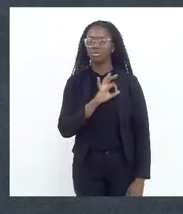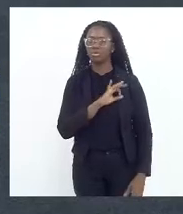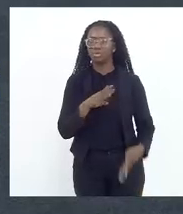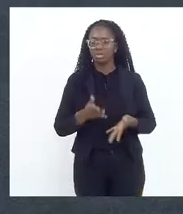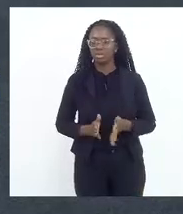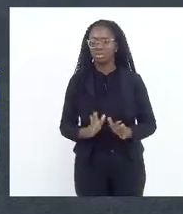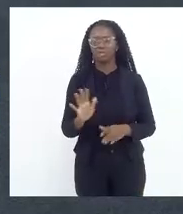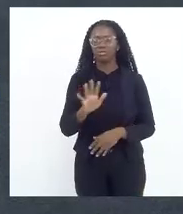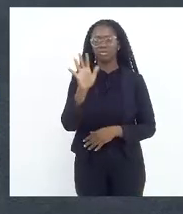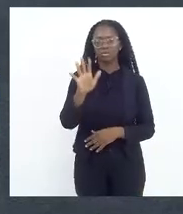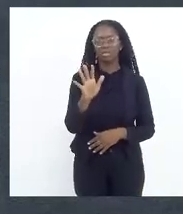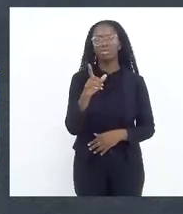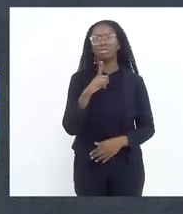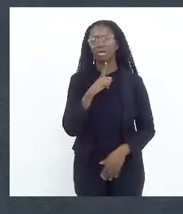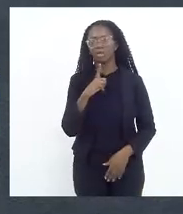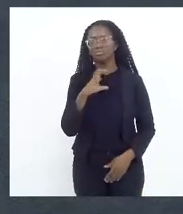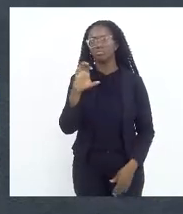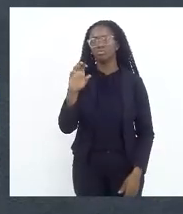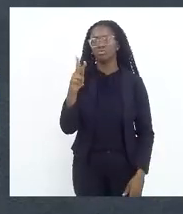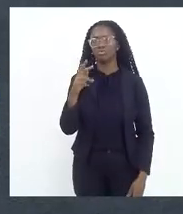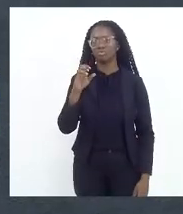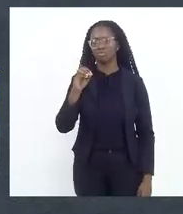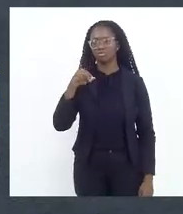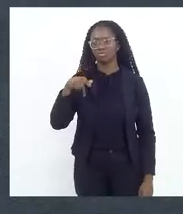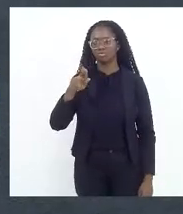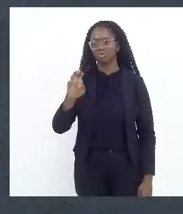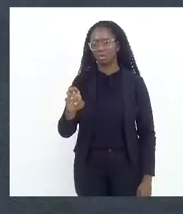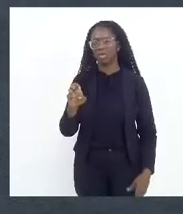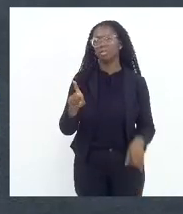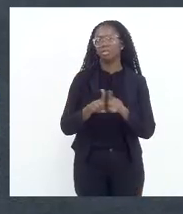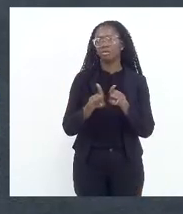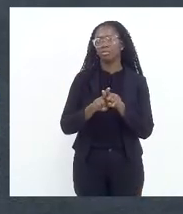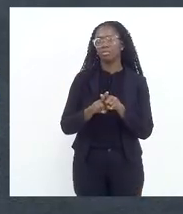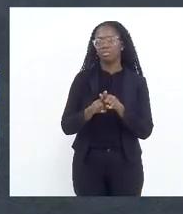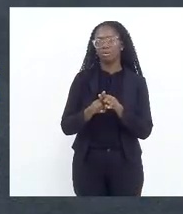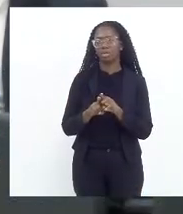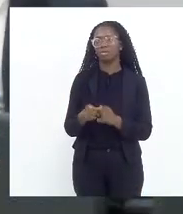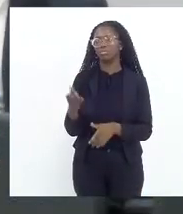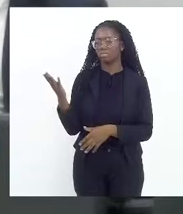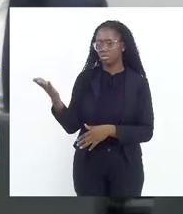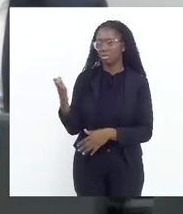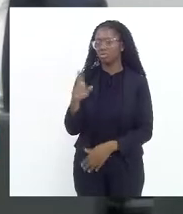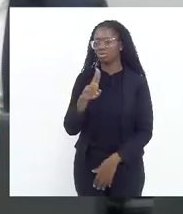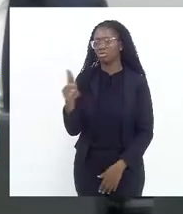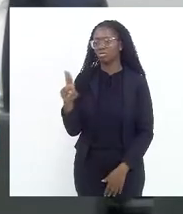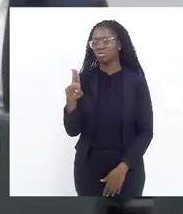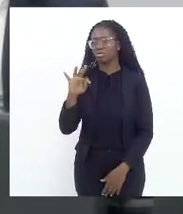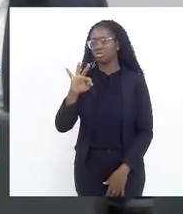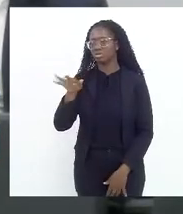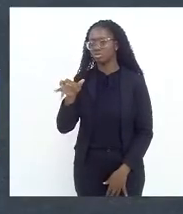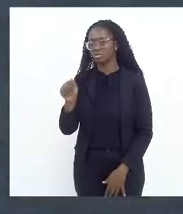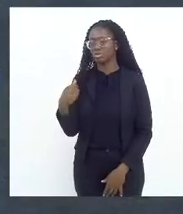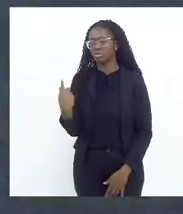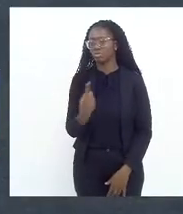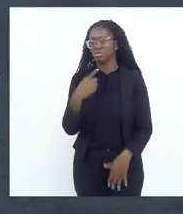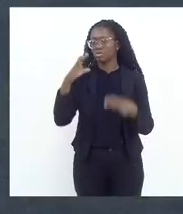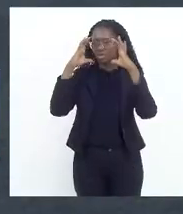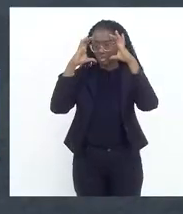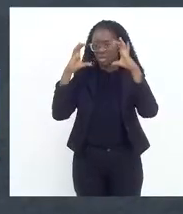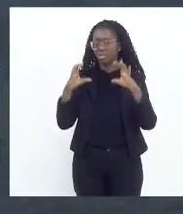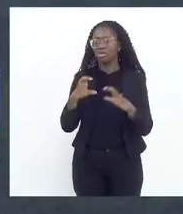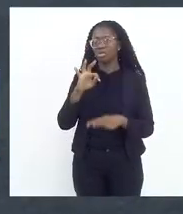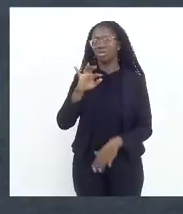passou pelo baque, pelo choque. Em nome dos cidadãos da Tijuca, capitão Bonfim. Em nome dos cidadãos da Tijuca, que é o bairro que eu